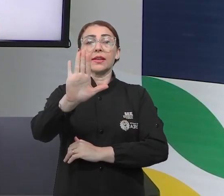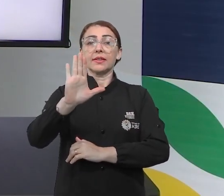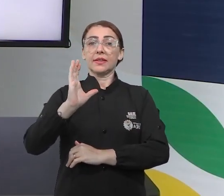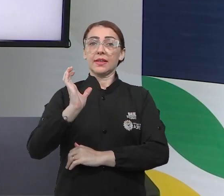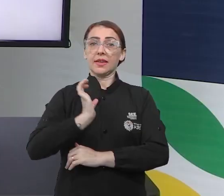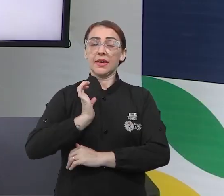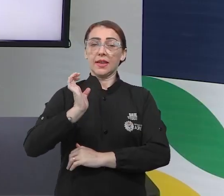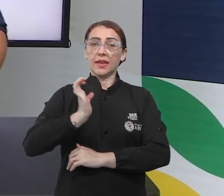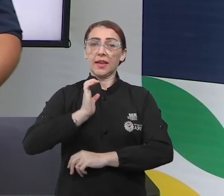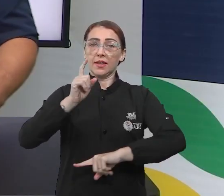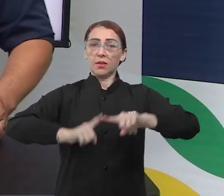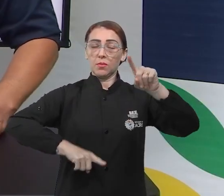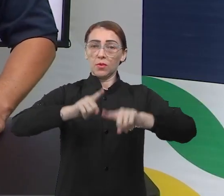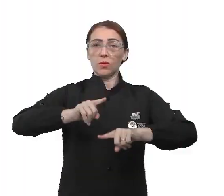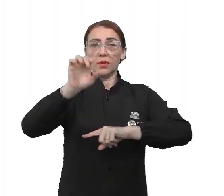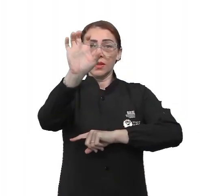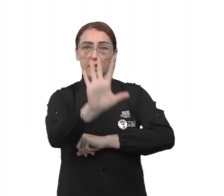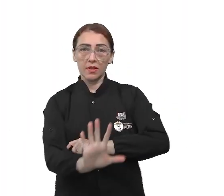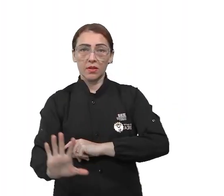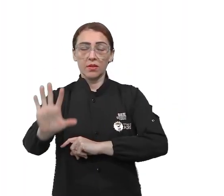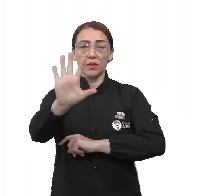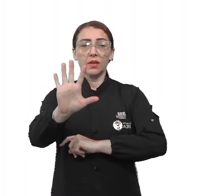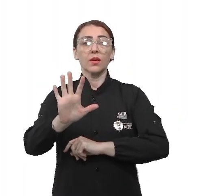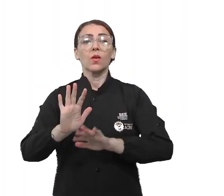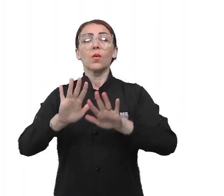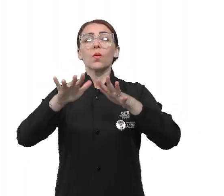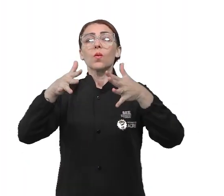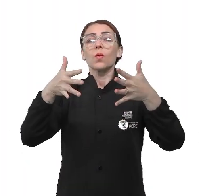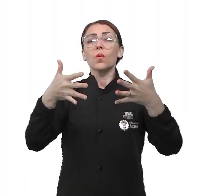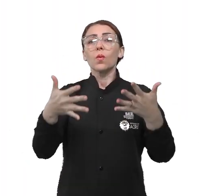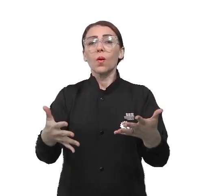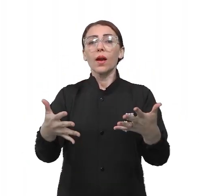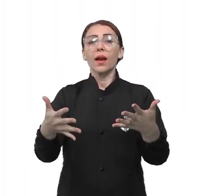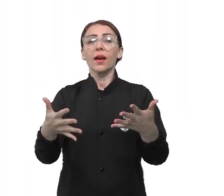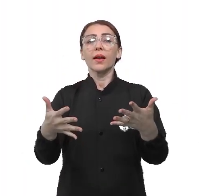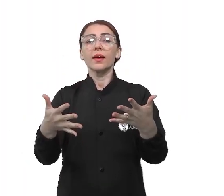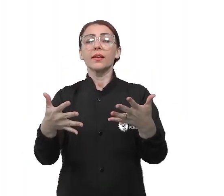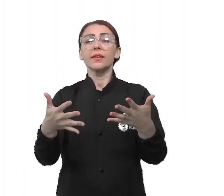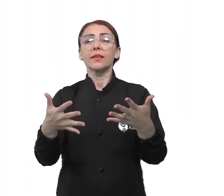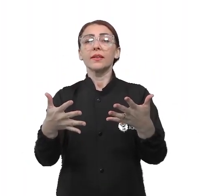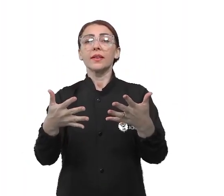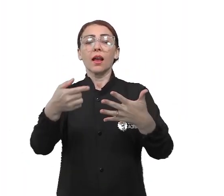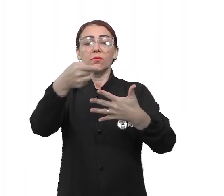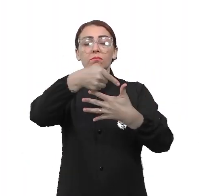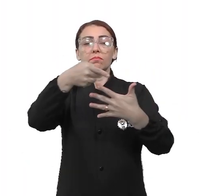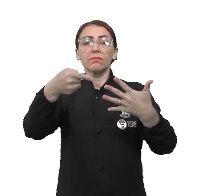regiões. Então acompanha aí comigo. Quais são as causas do imperialismo?